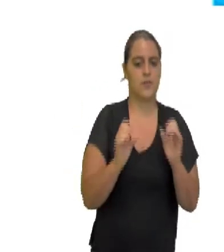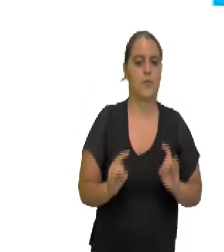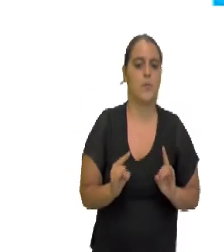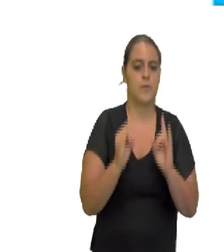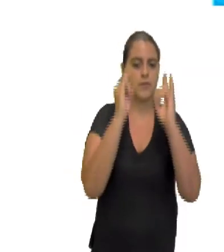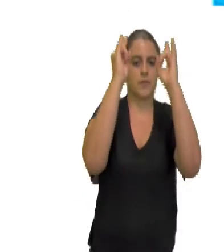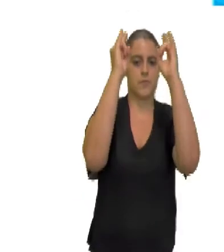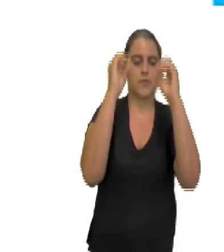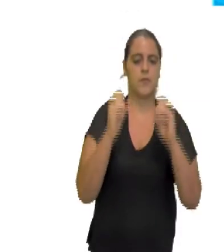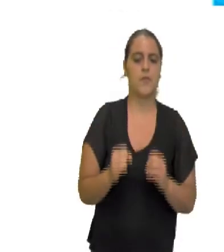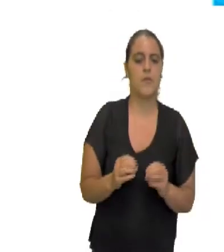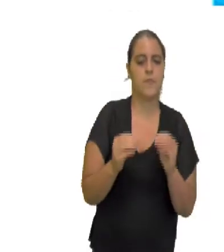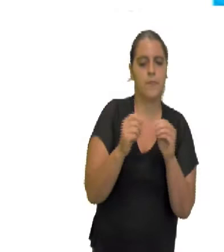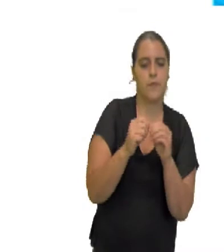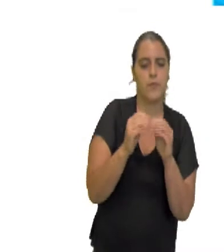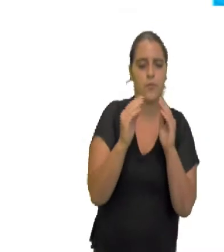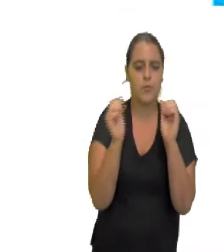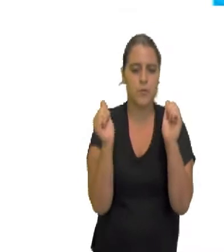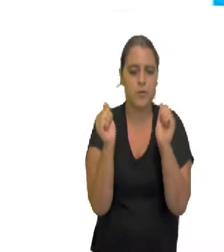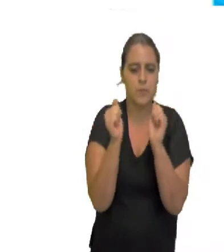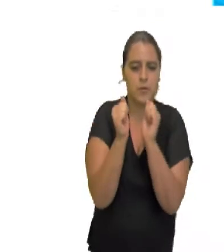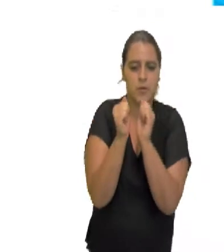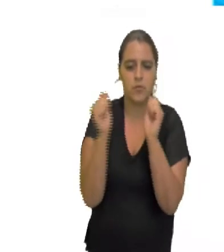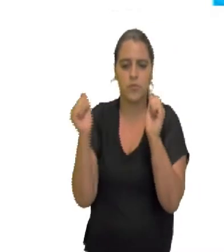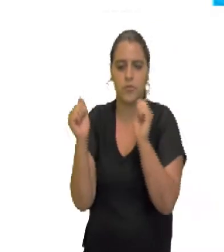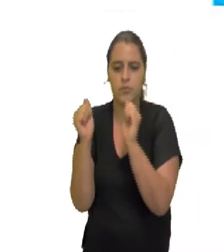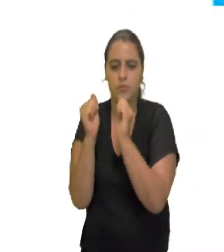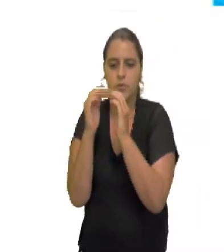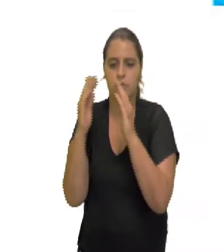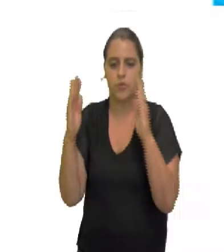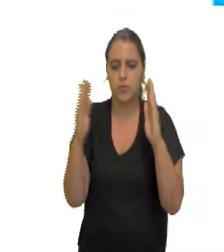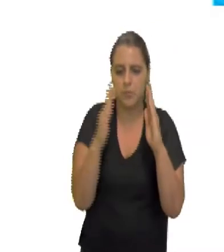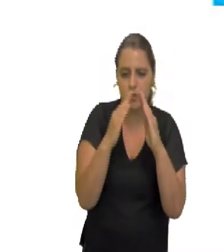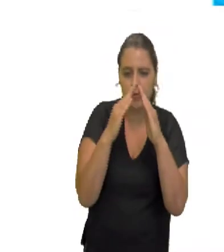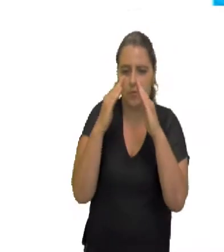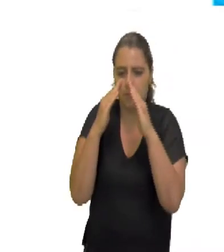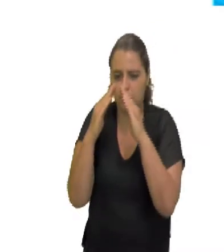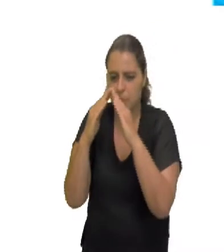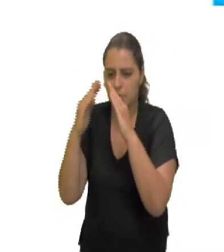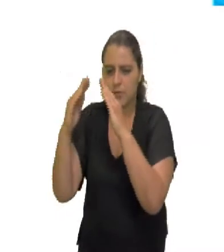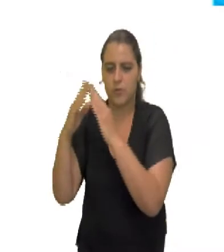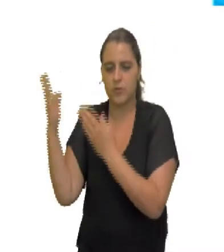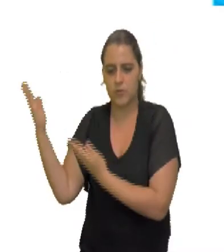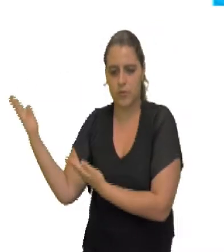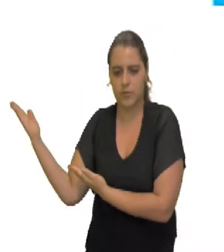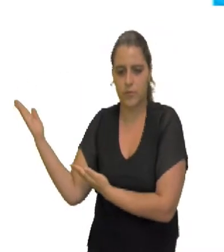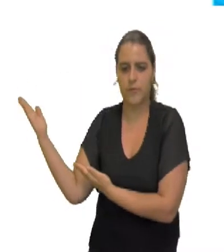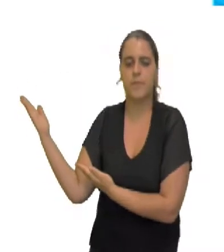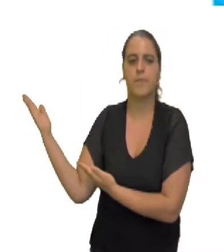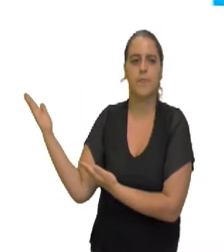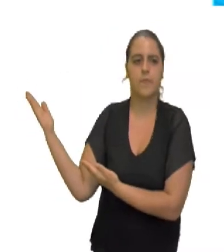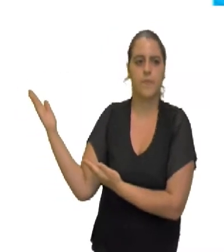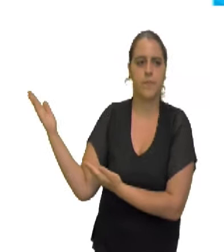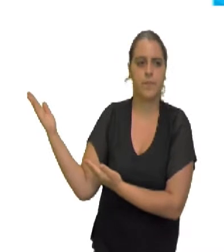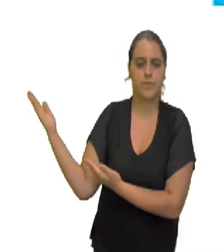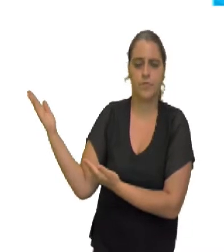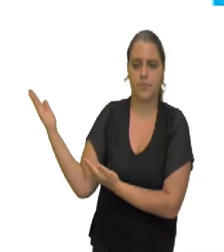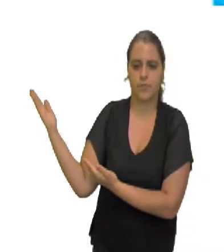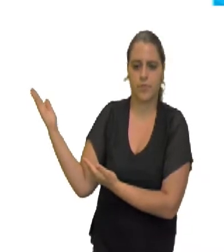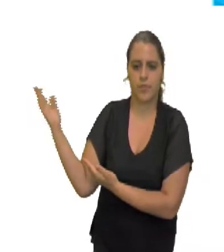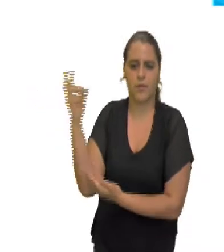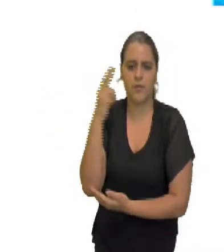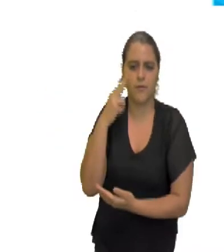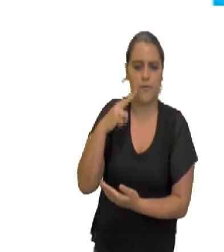apartamentos são construídos bem juntos uns dos outros, como vocês estão vendo nas imagens. Olha só, a gente vê